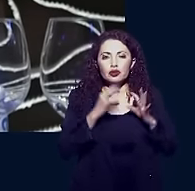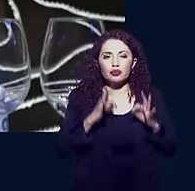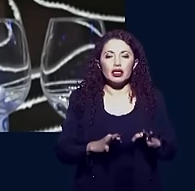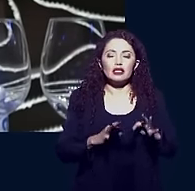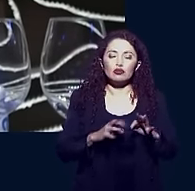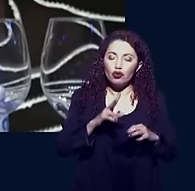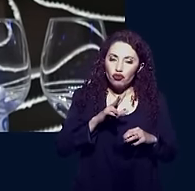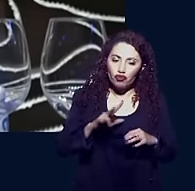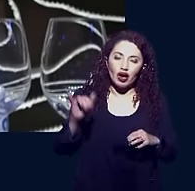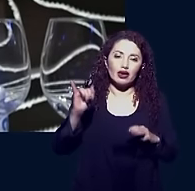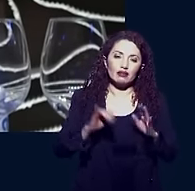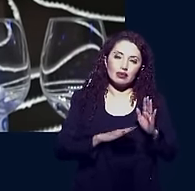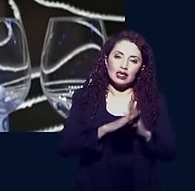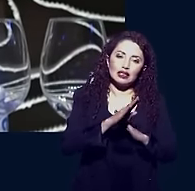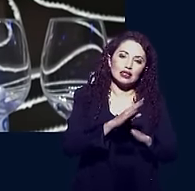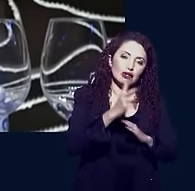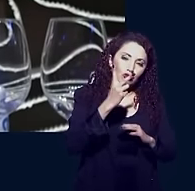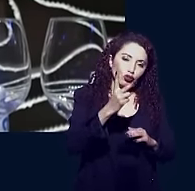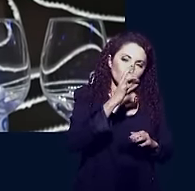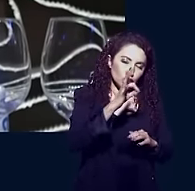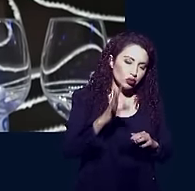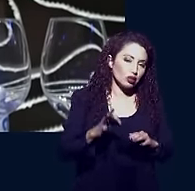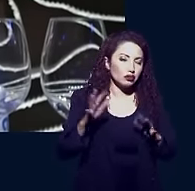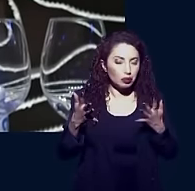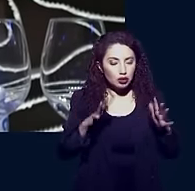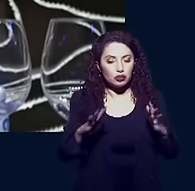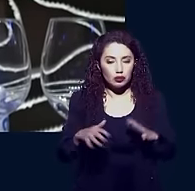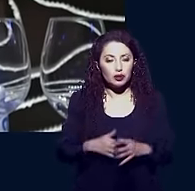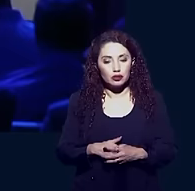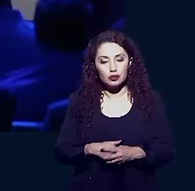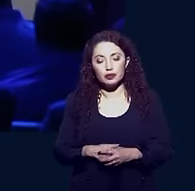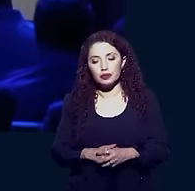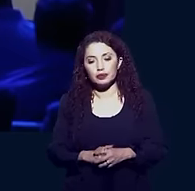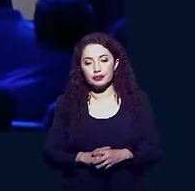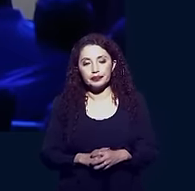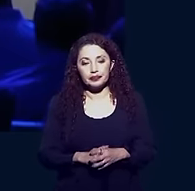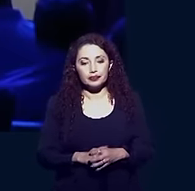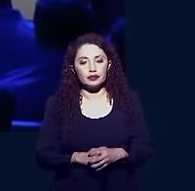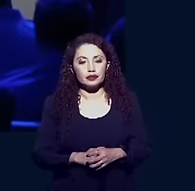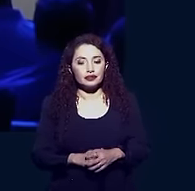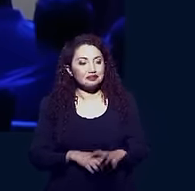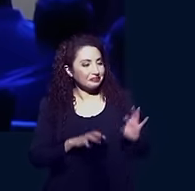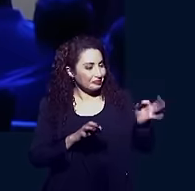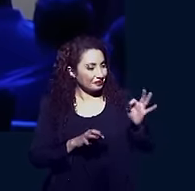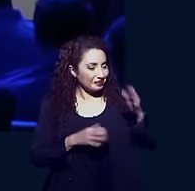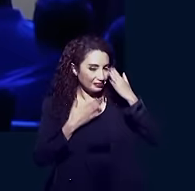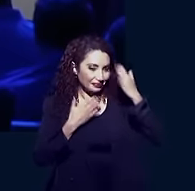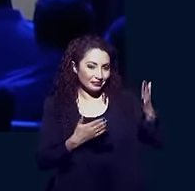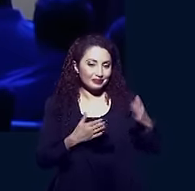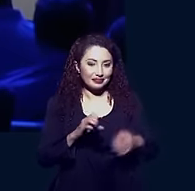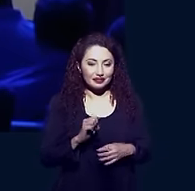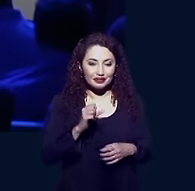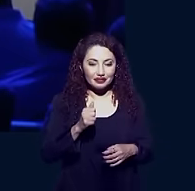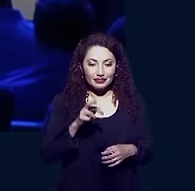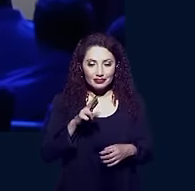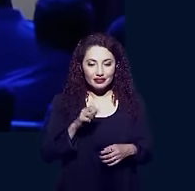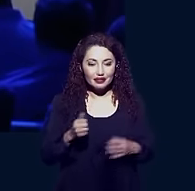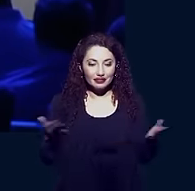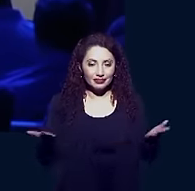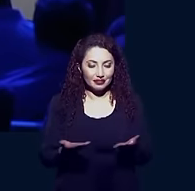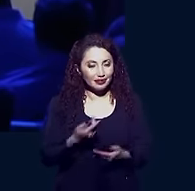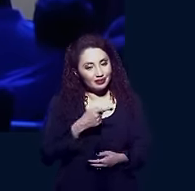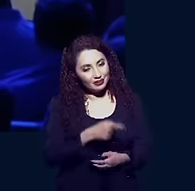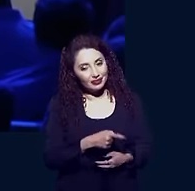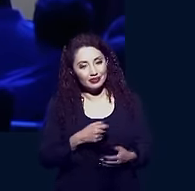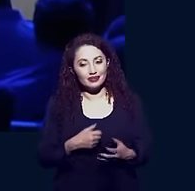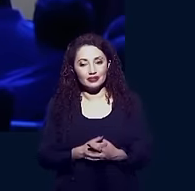perto de dois assim é um crescimento bastante razoável pro pro país no Médio prazo Tá certo muito obrigada Sara agora a bola tá com você